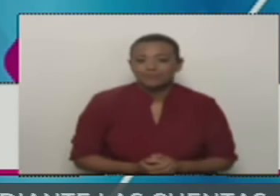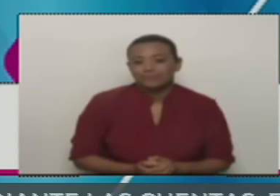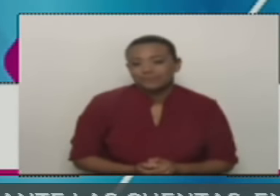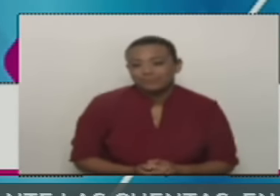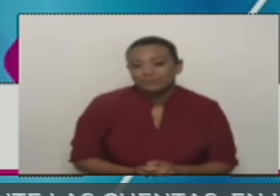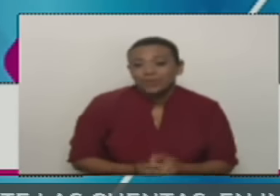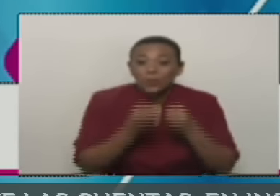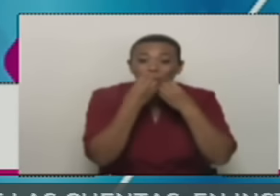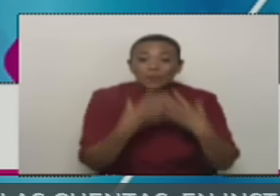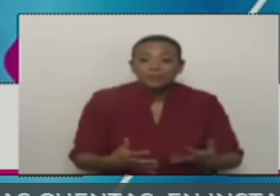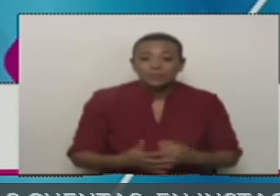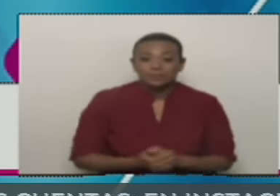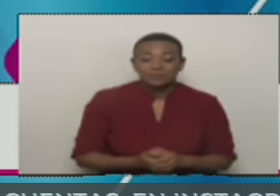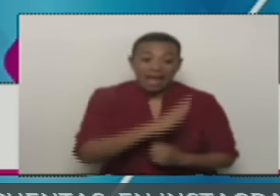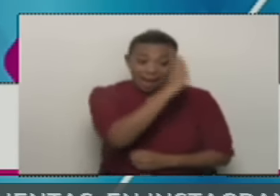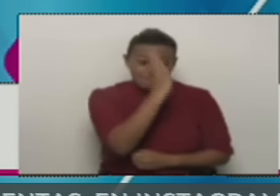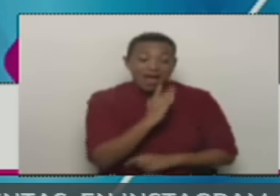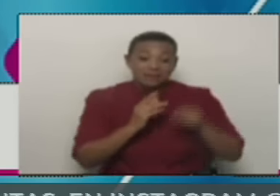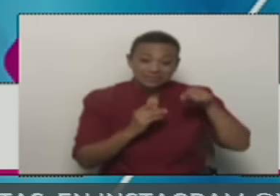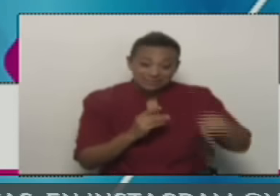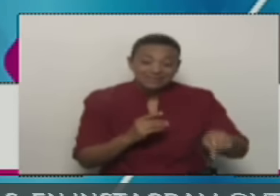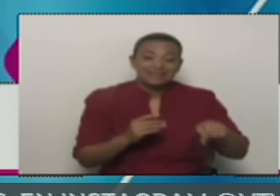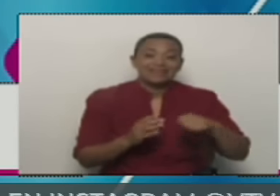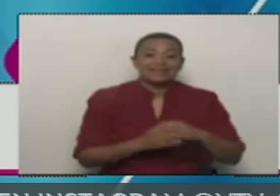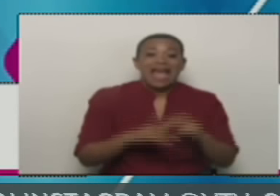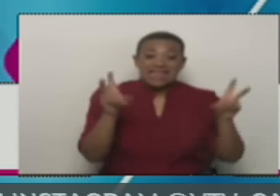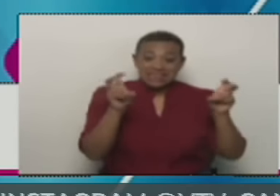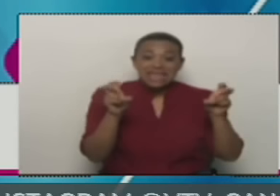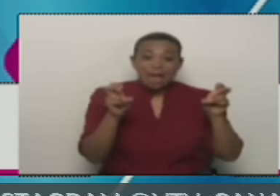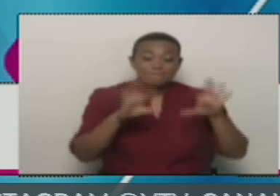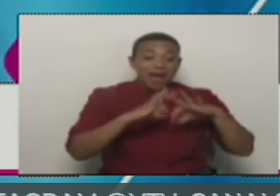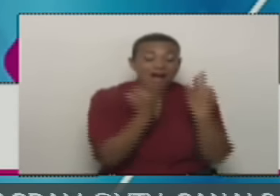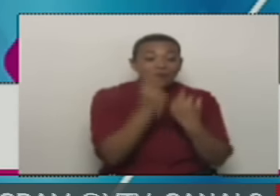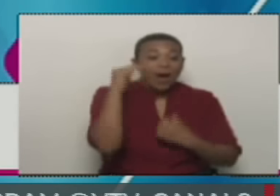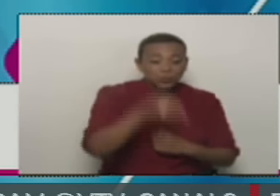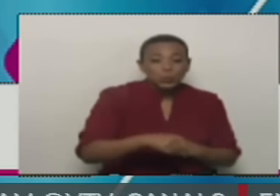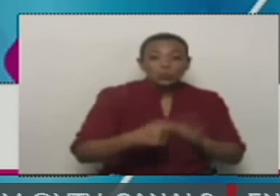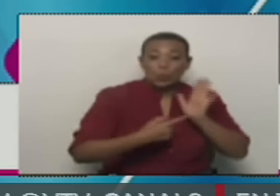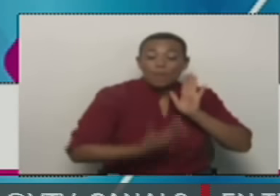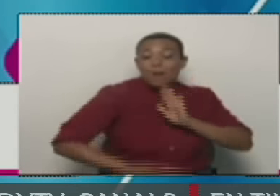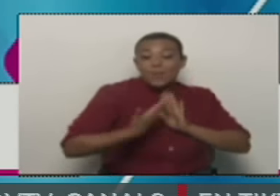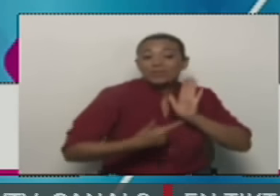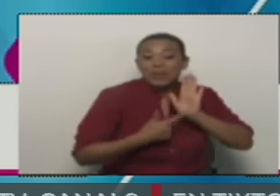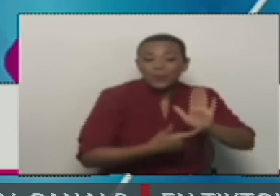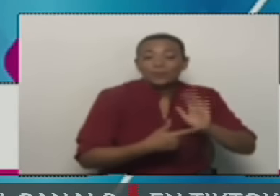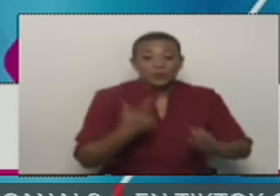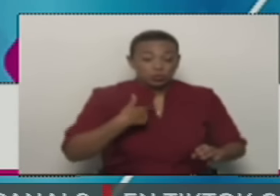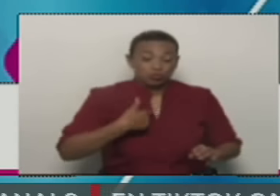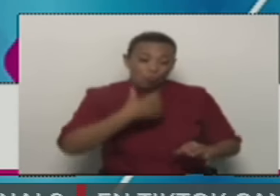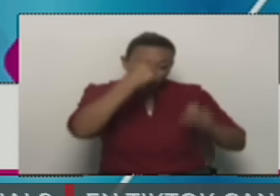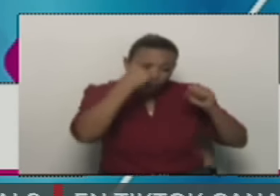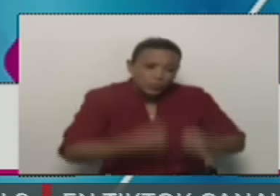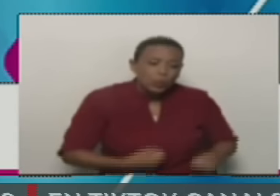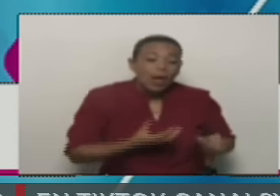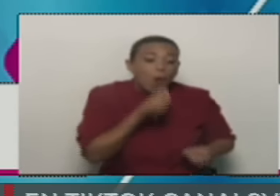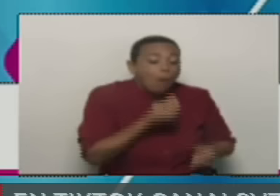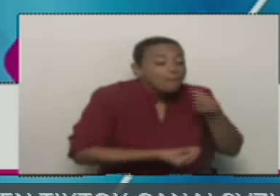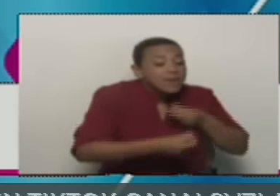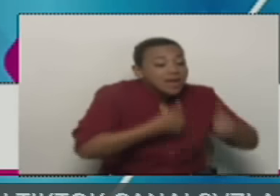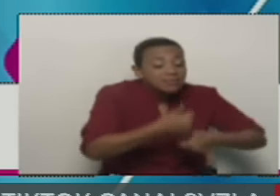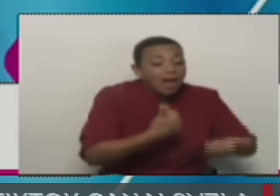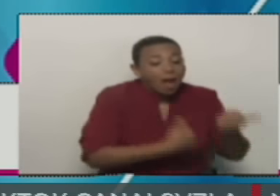Muy bien. En Brasil, el tema de la agrofamilia es sumamente importante porque es lo que nos da de comer, es lo que le